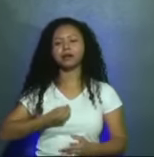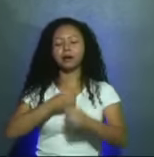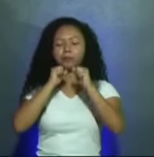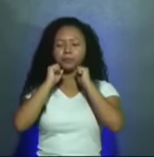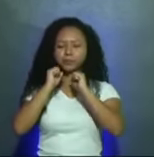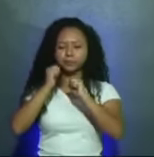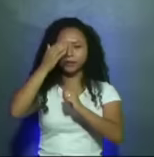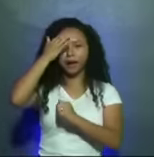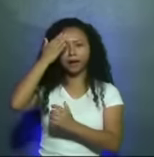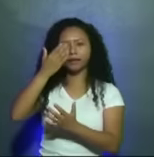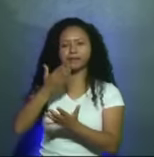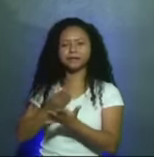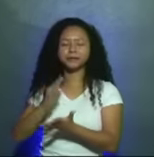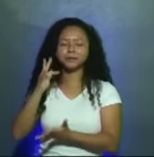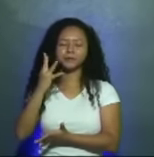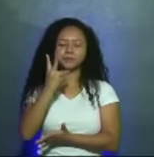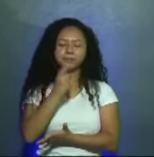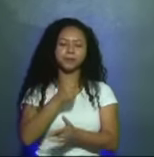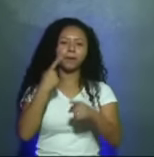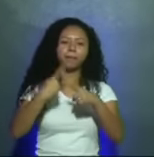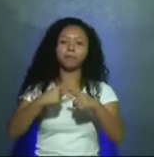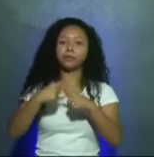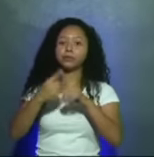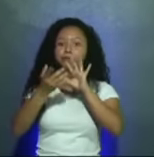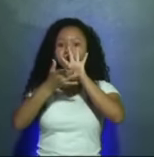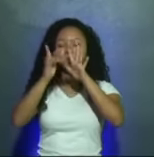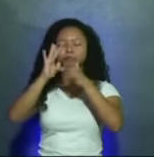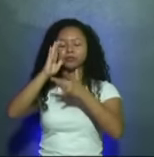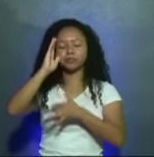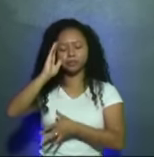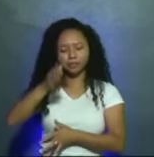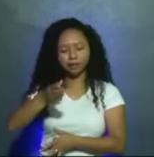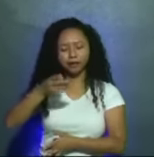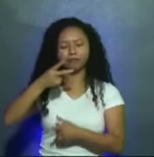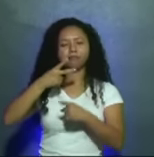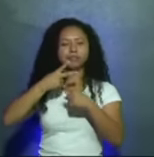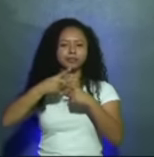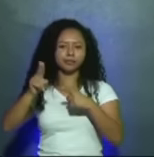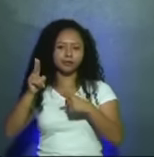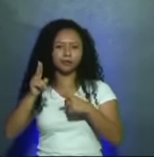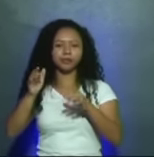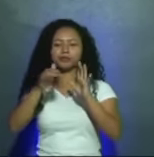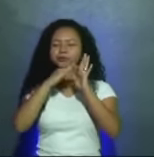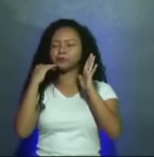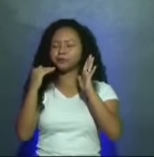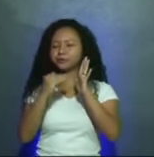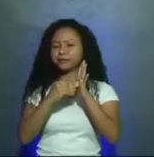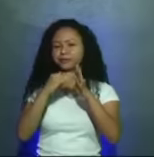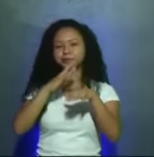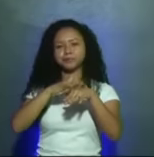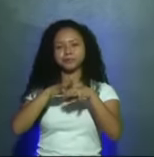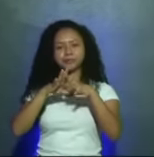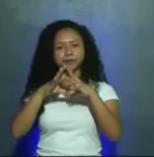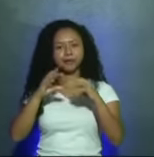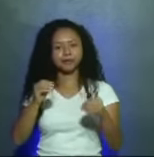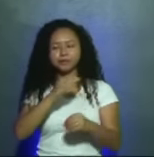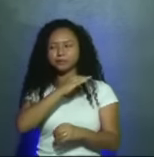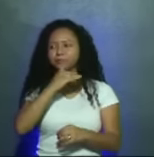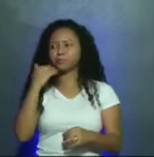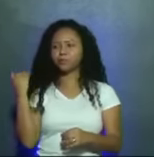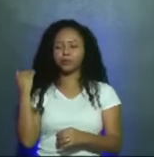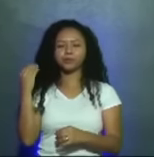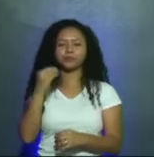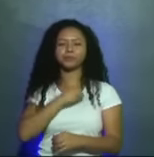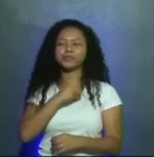de tudo, porque Jesus já venceu toda doença, todo pecado. Venceu a morte no